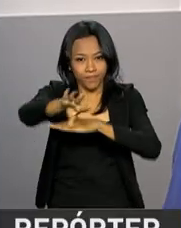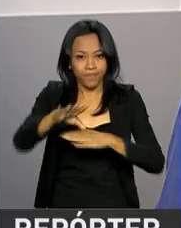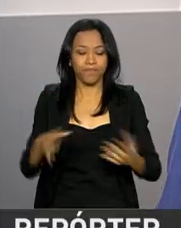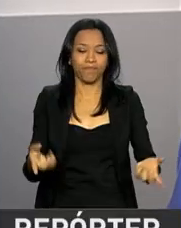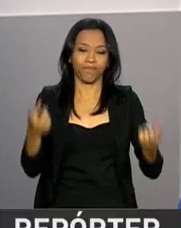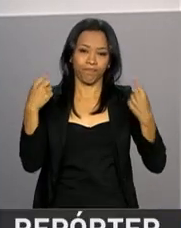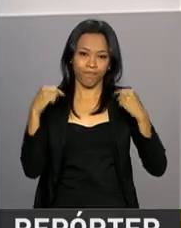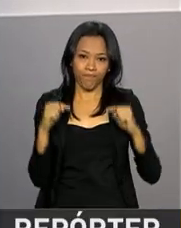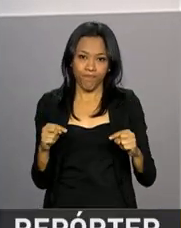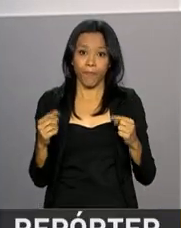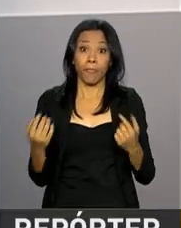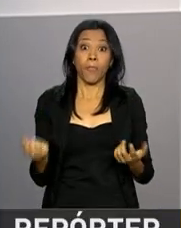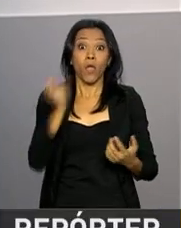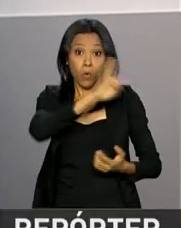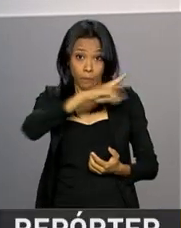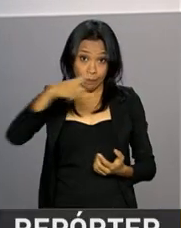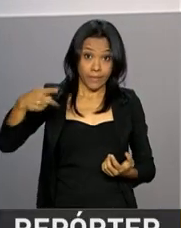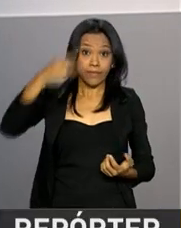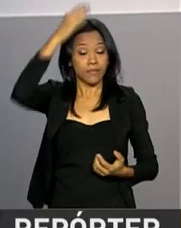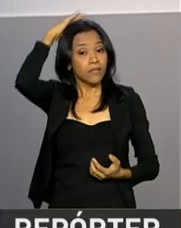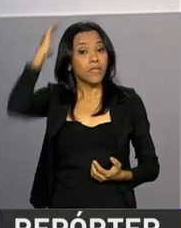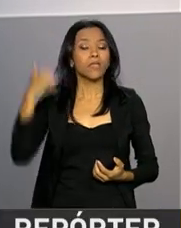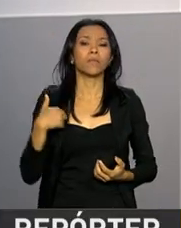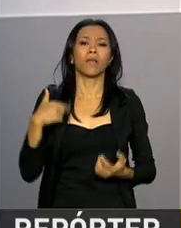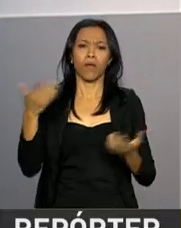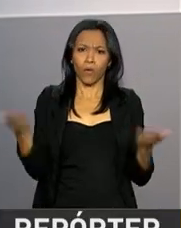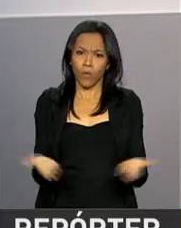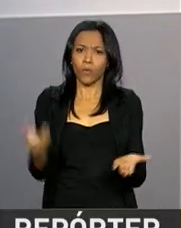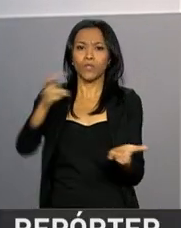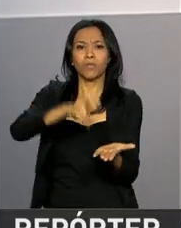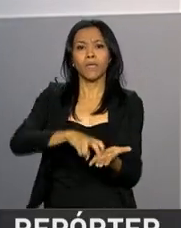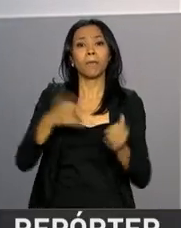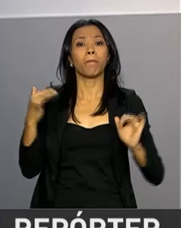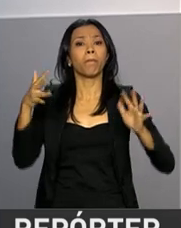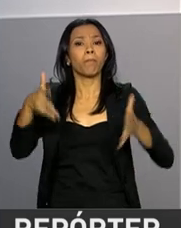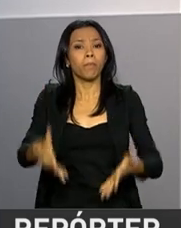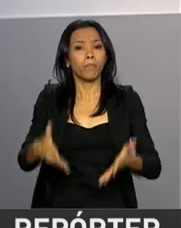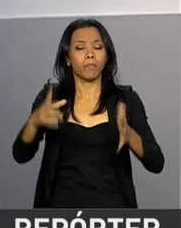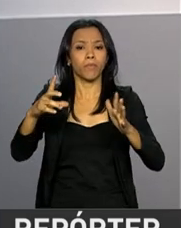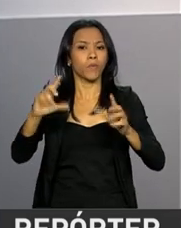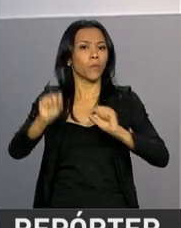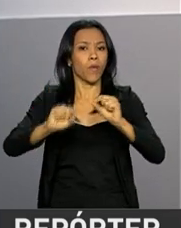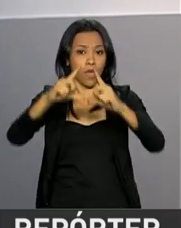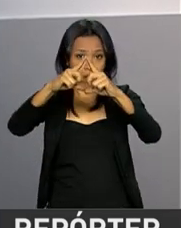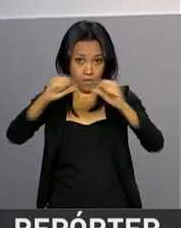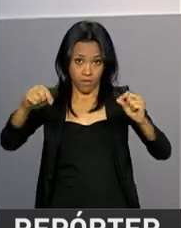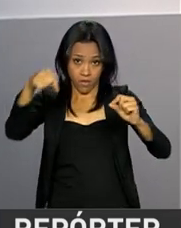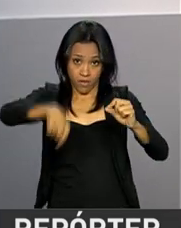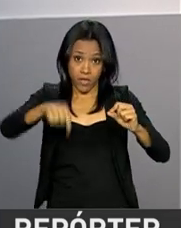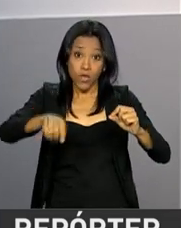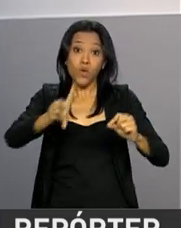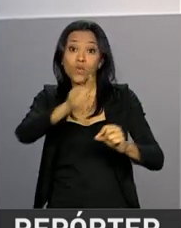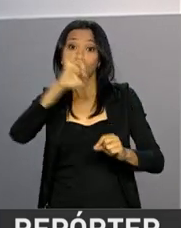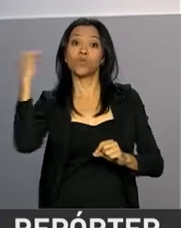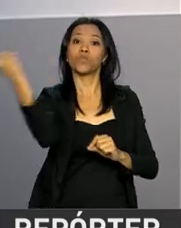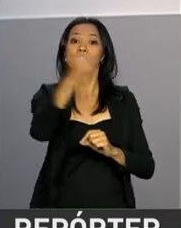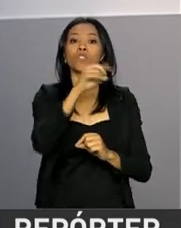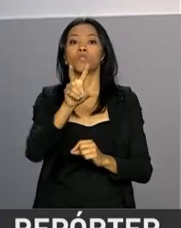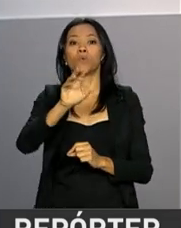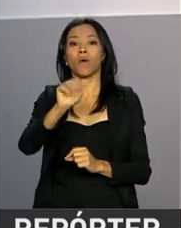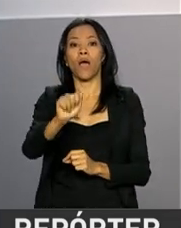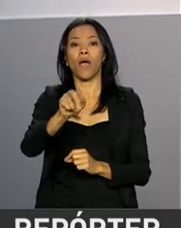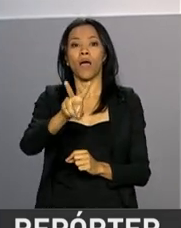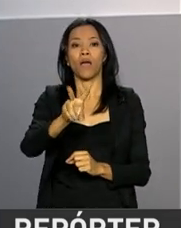que o presidente michel temer participou nesta manhã em brasília da cerimônia que marca o dia do aviador e da força aérea